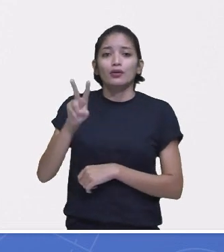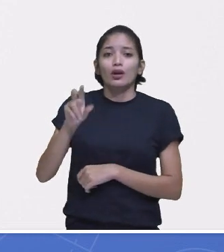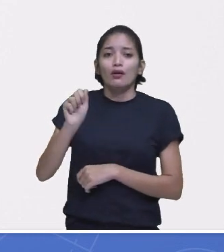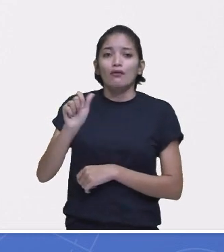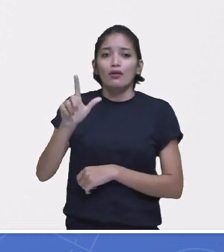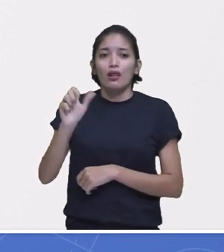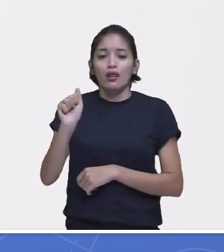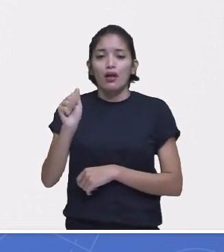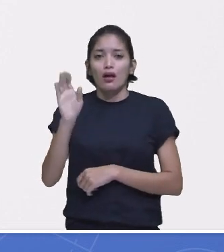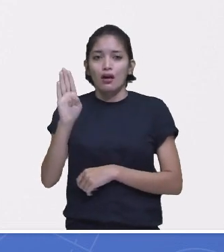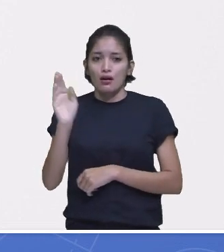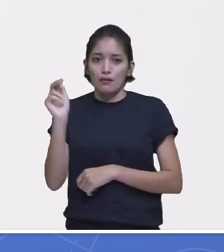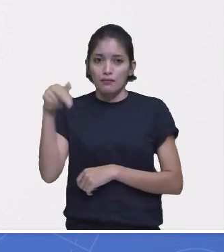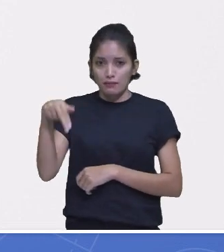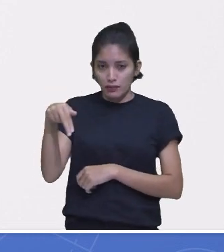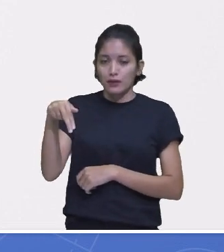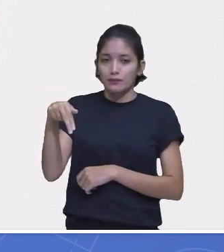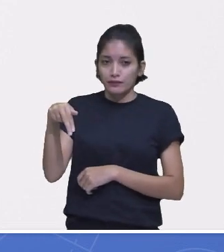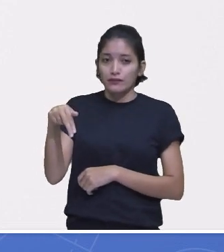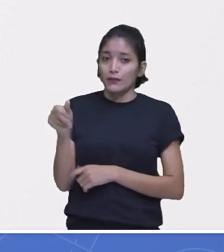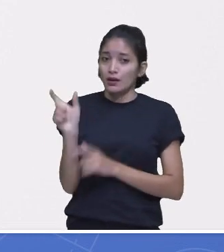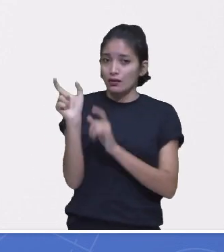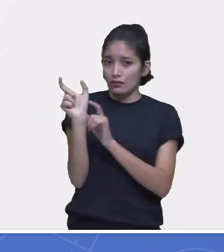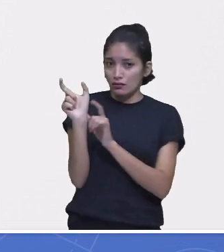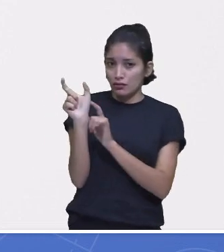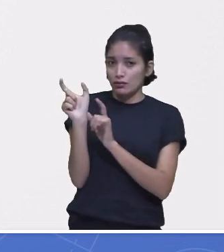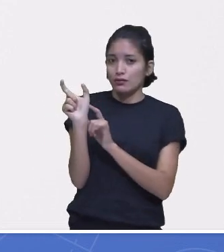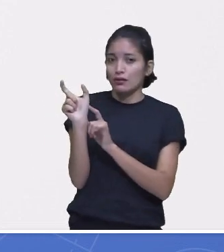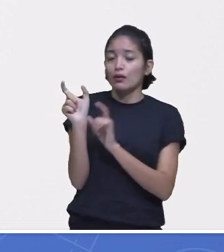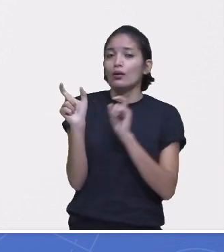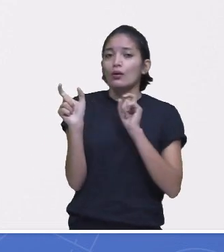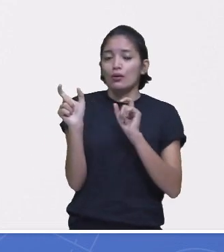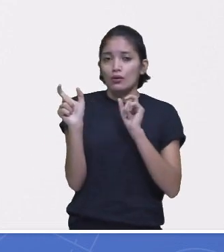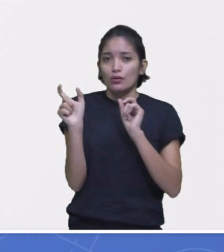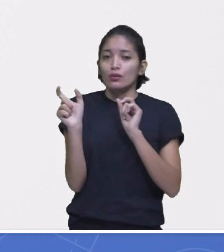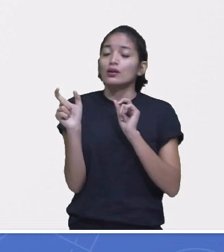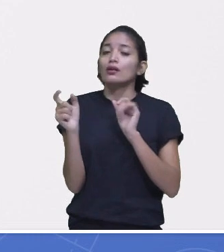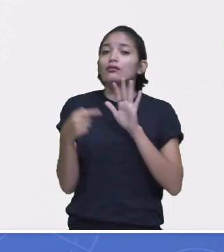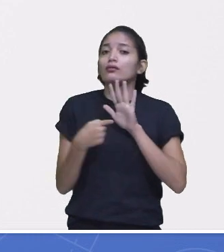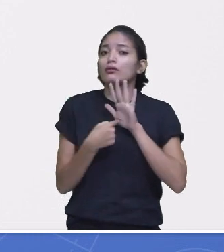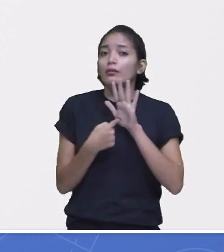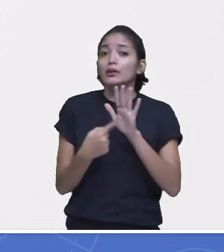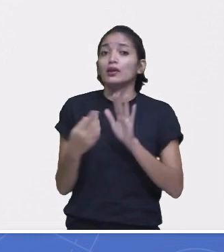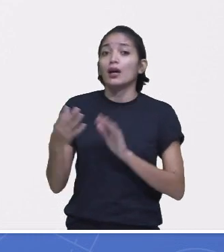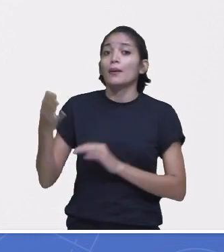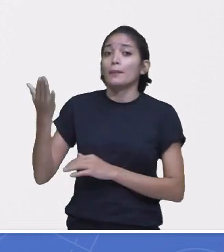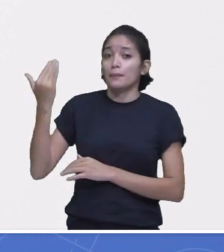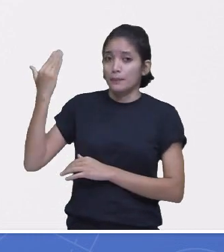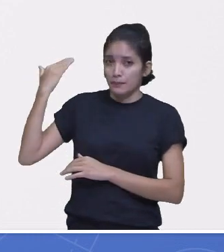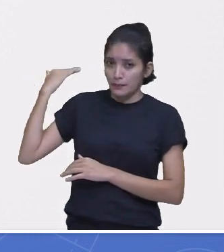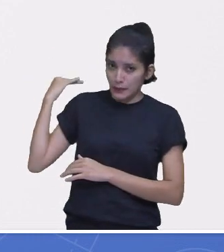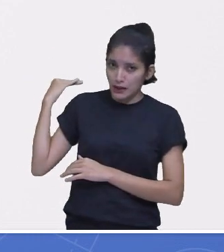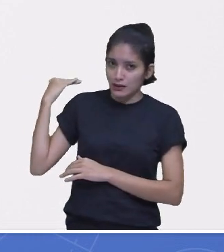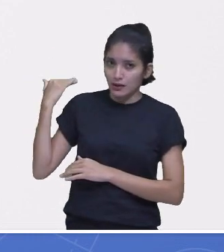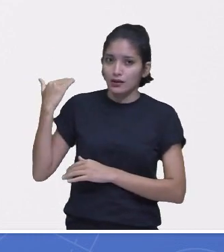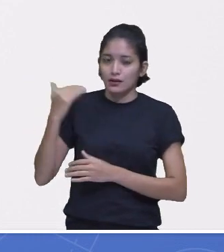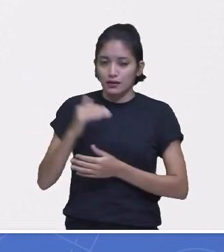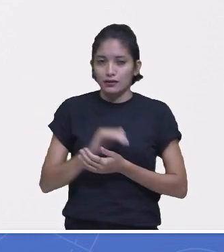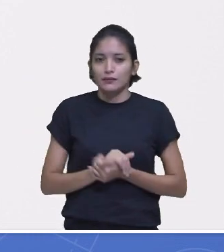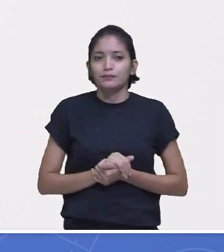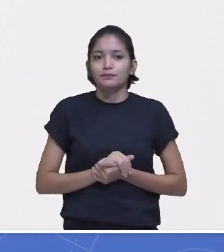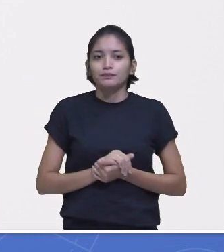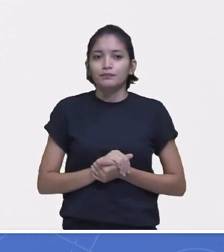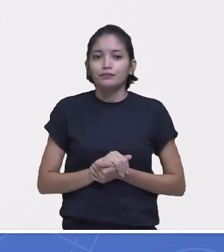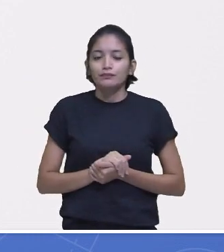bolaban, a terminação aban, né, ela sempre vai denotar um passado, ou seja, o pretérito imperfeito para as